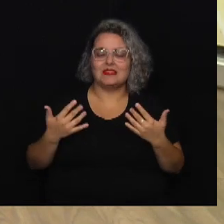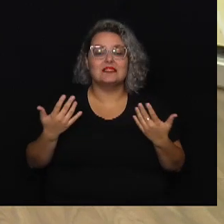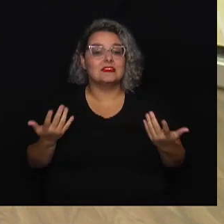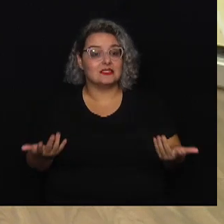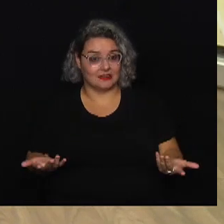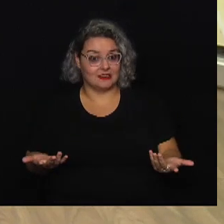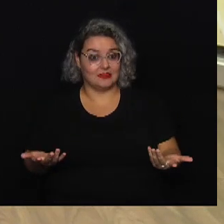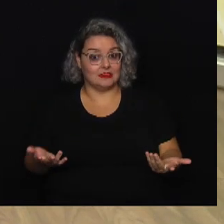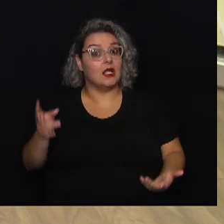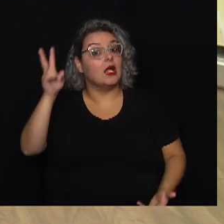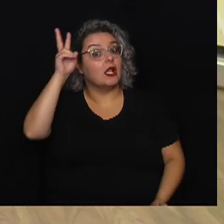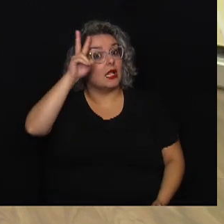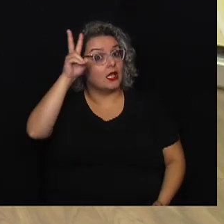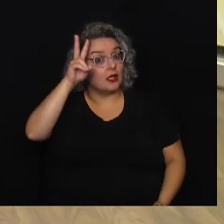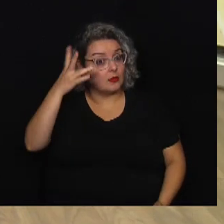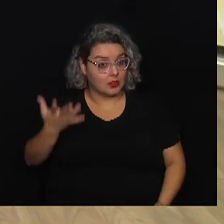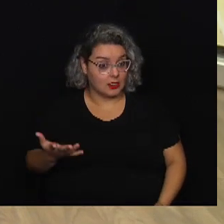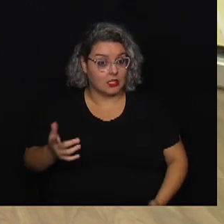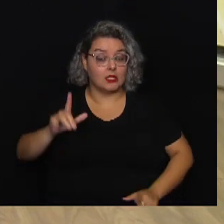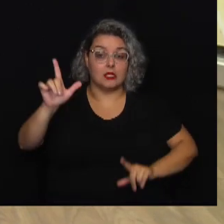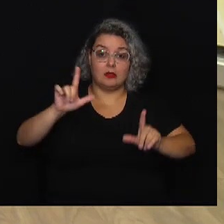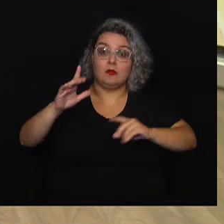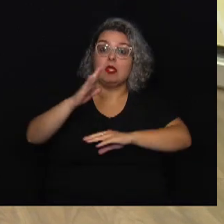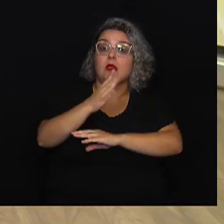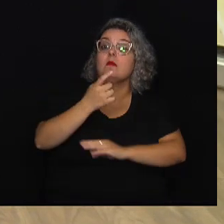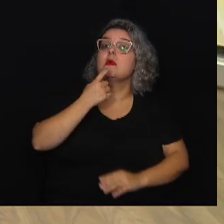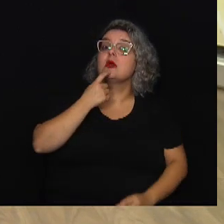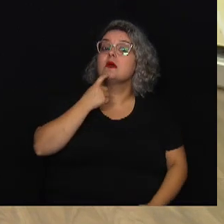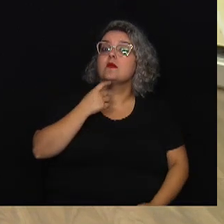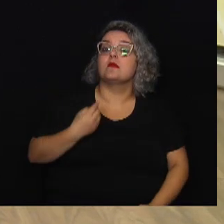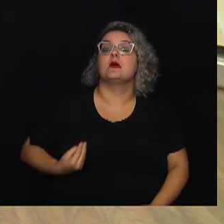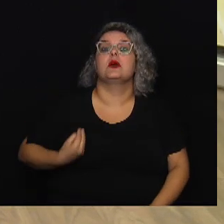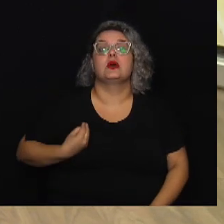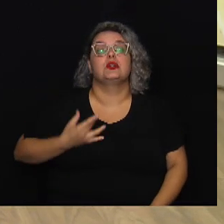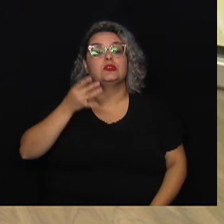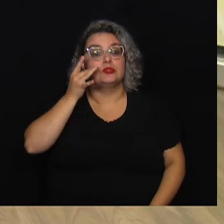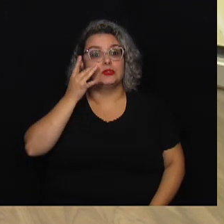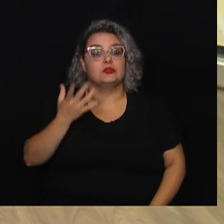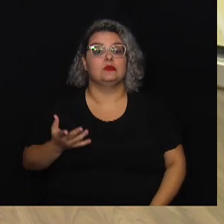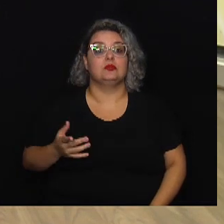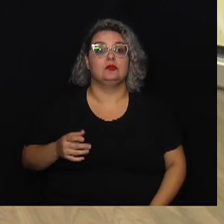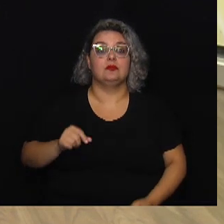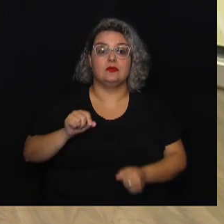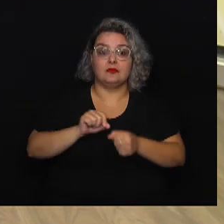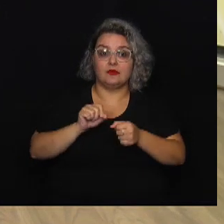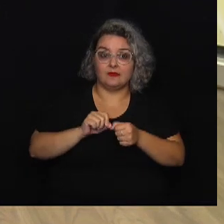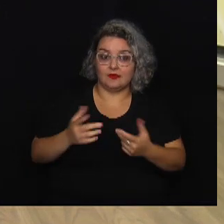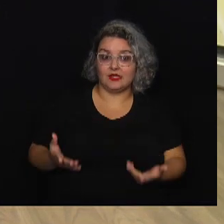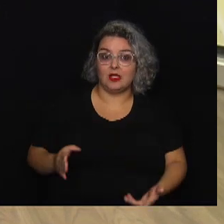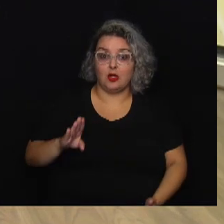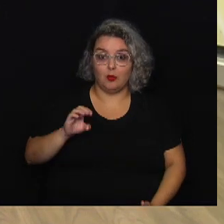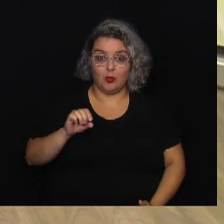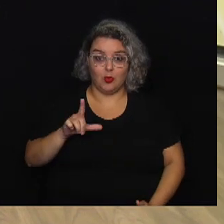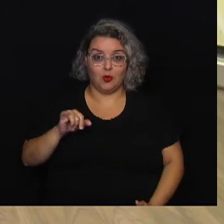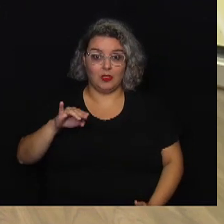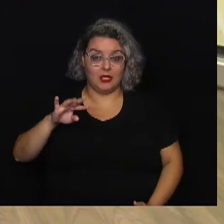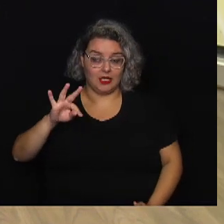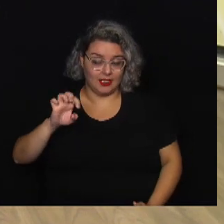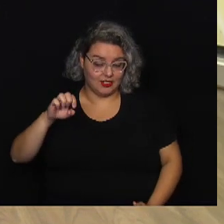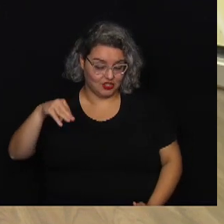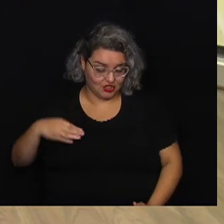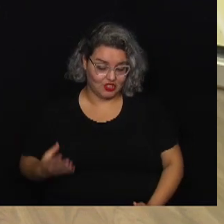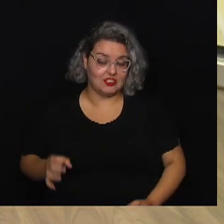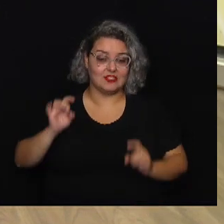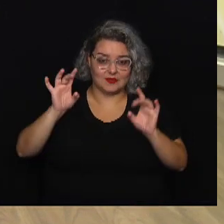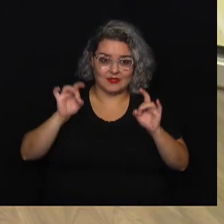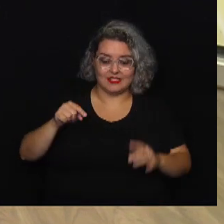audiência. Lembrando, hein, TV Câmara Campinas vai transmitir, a gente vai fazer boletins especiais durante este